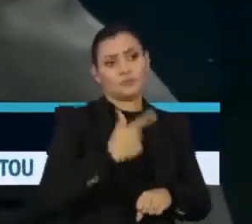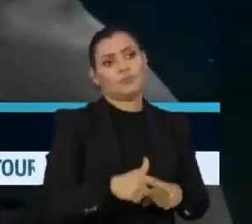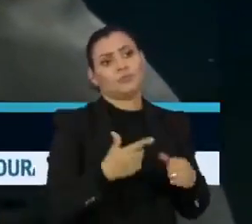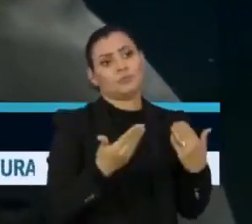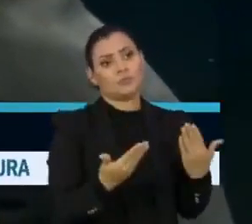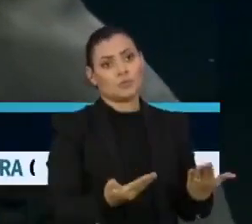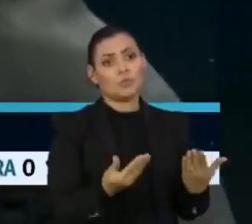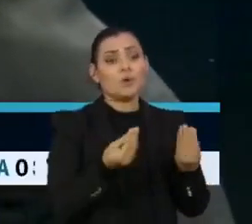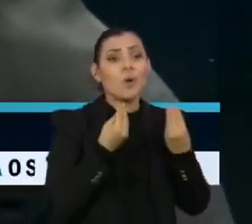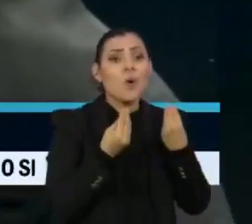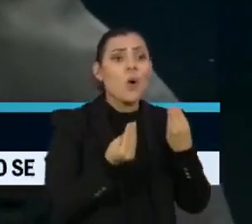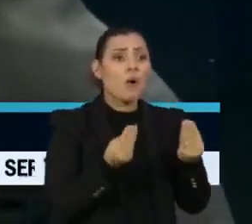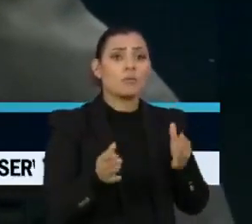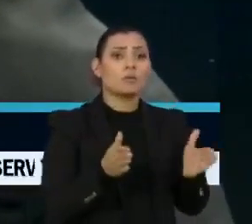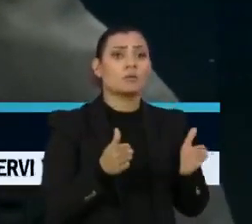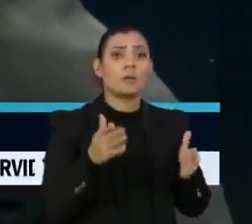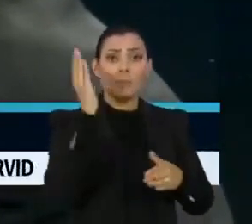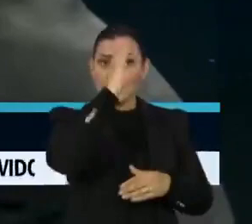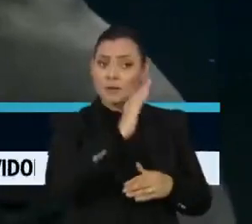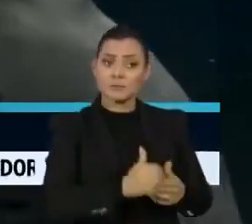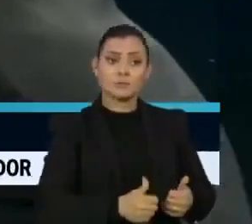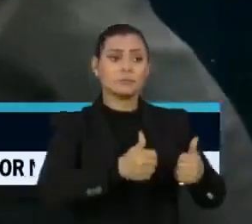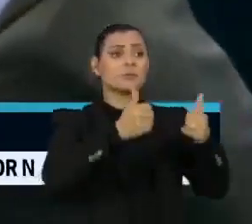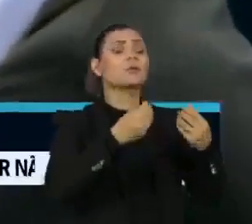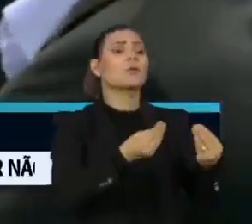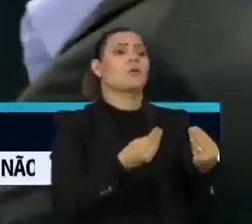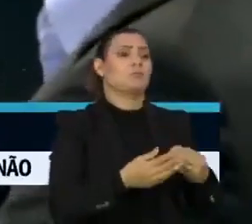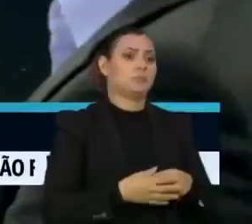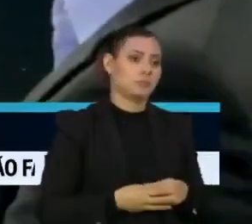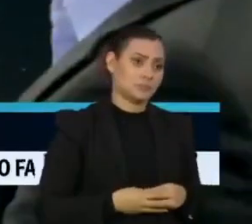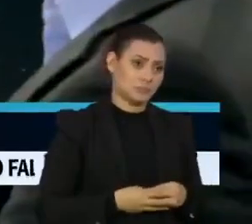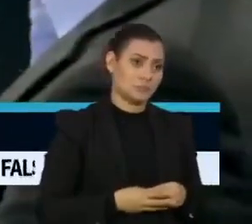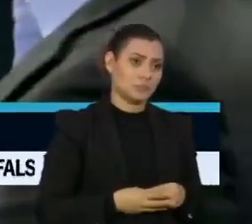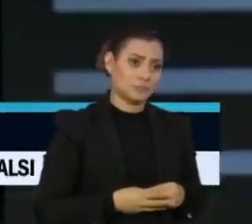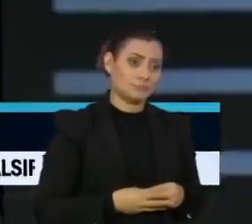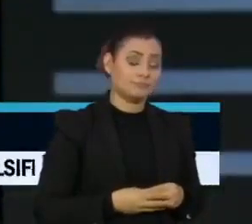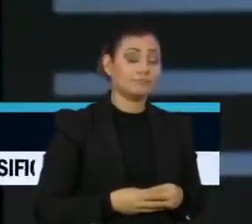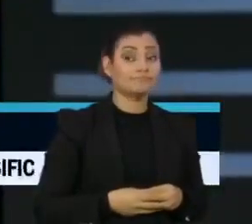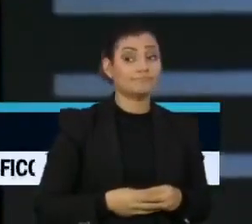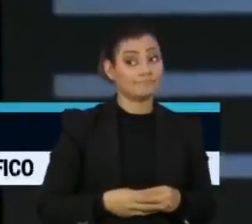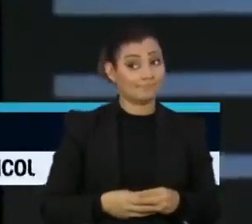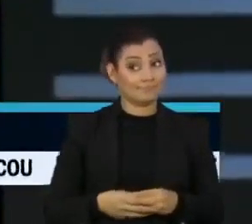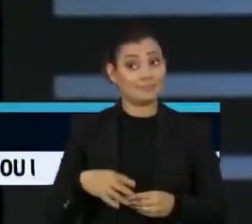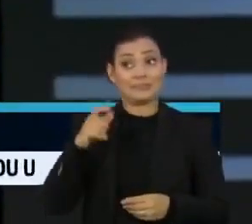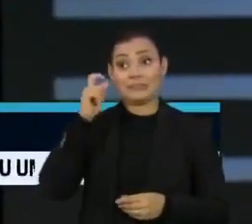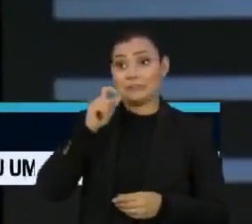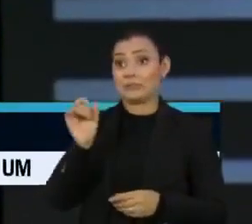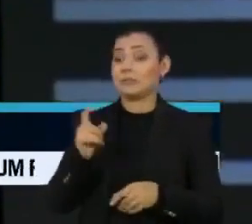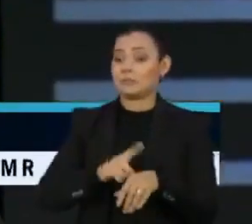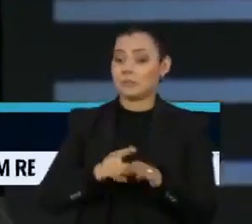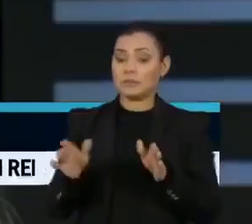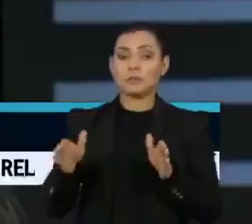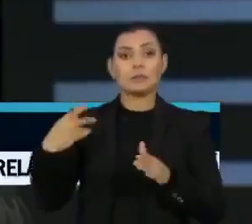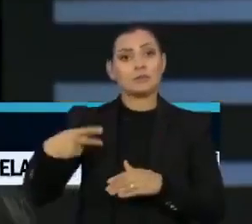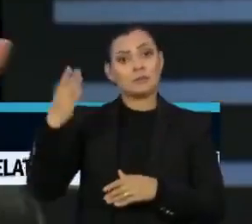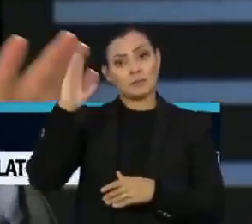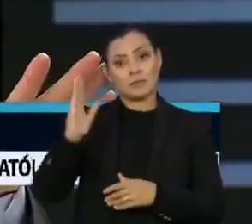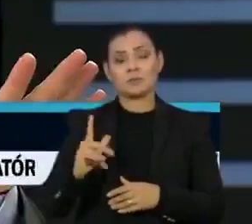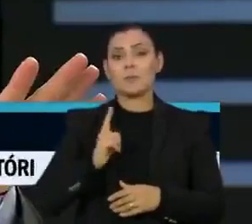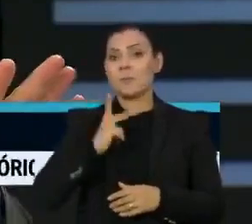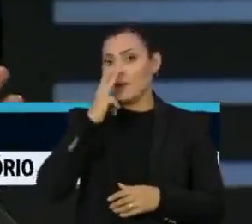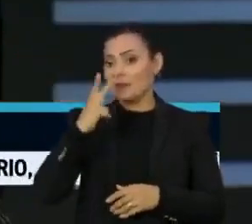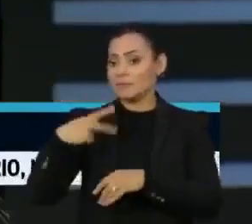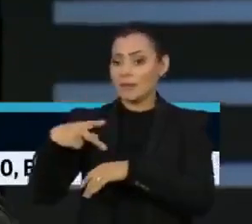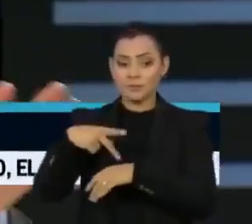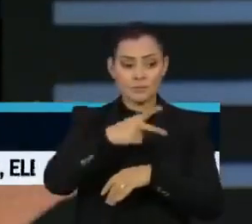histórico como e quando o Brasil vai sair dessa é curioso ou só passando um momento no Brasil que parece que tem